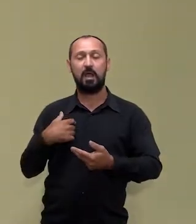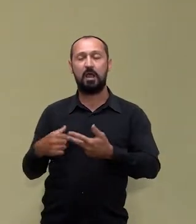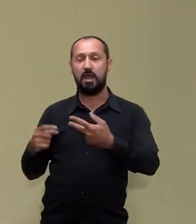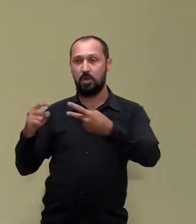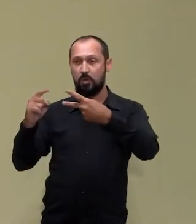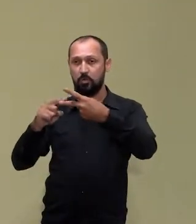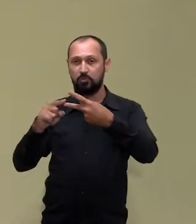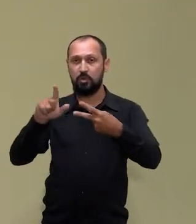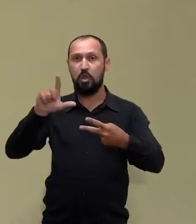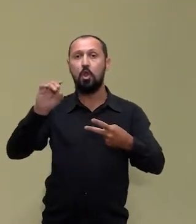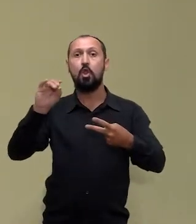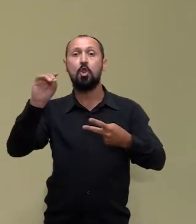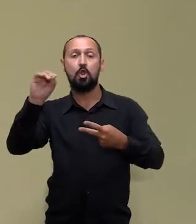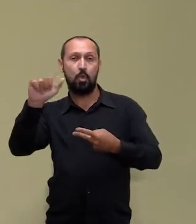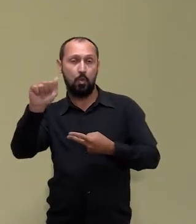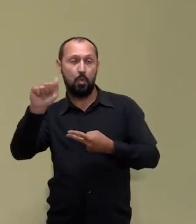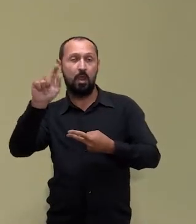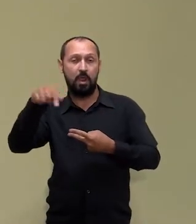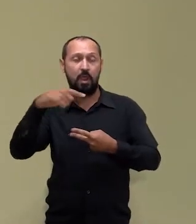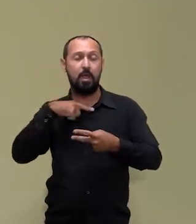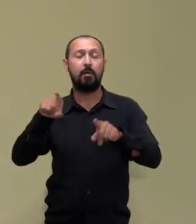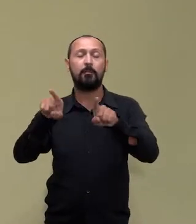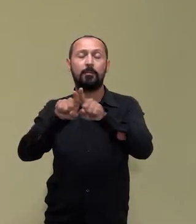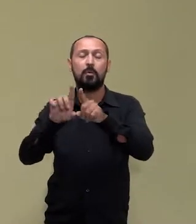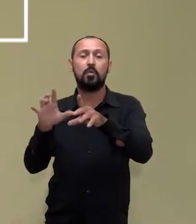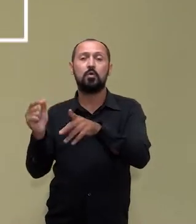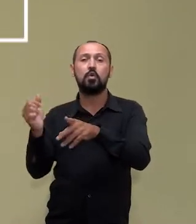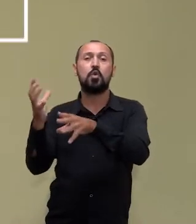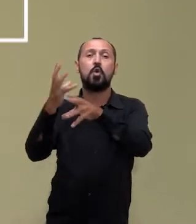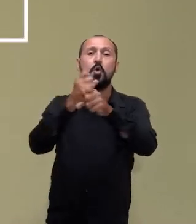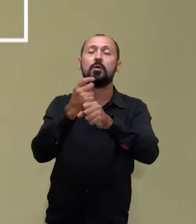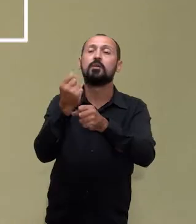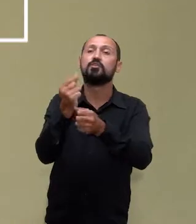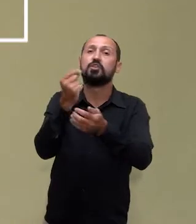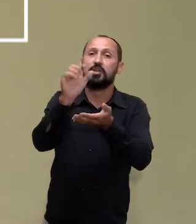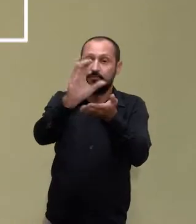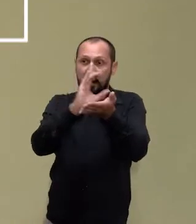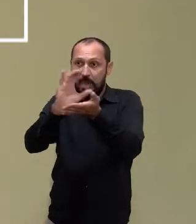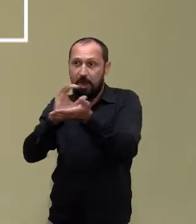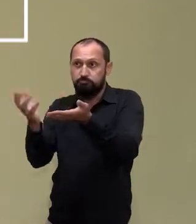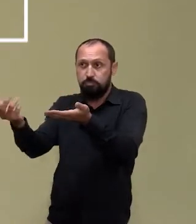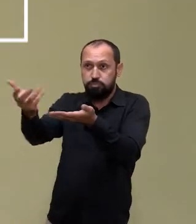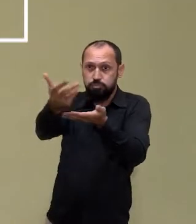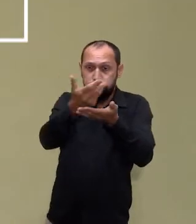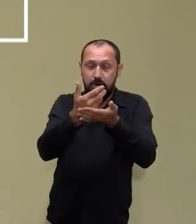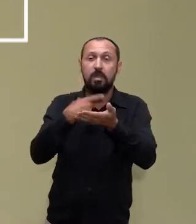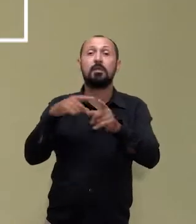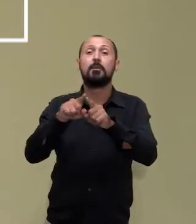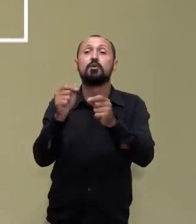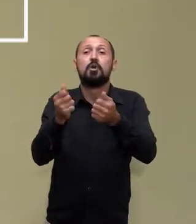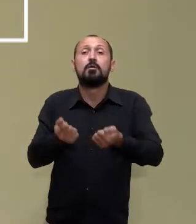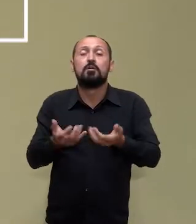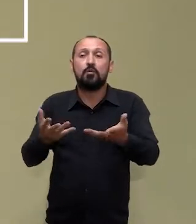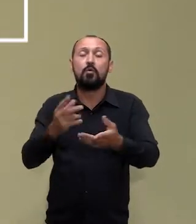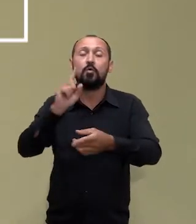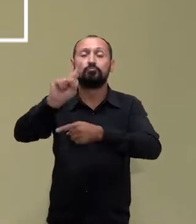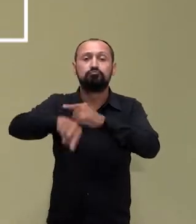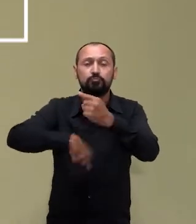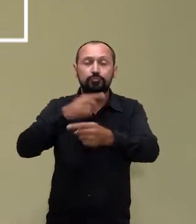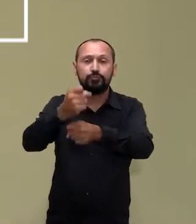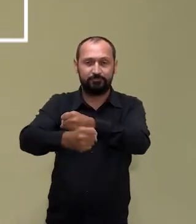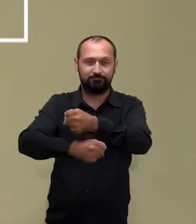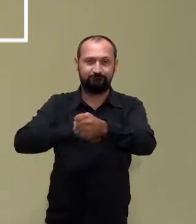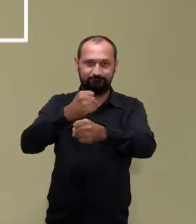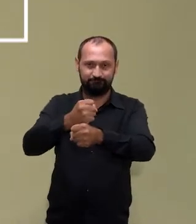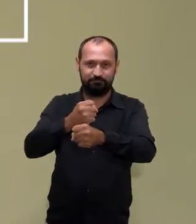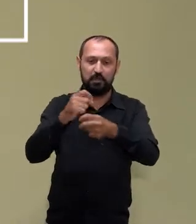Já a LOA é o próprio orçamento, que traz as previsões de receitas e despesas para o exercício financeiro seguinte. Essas